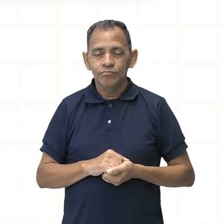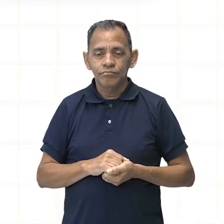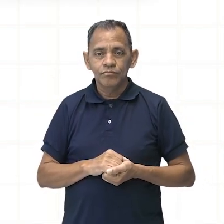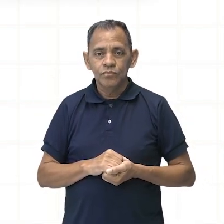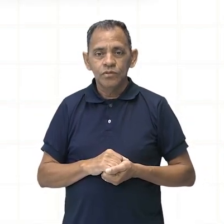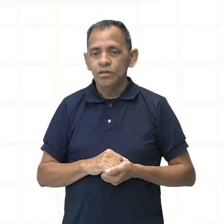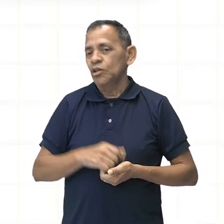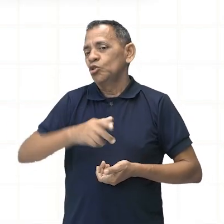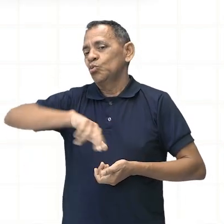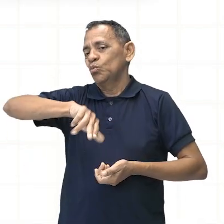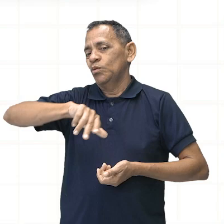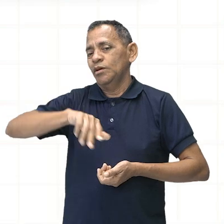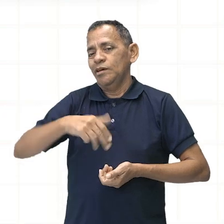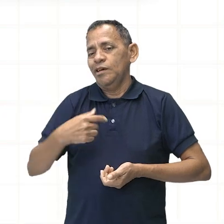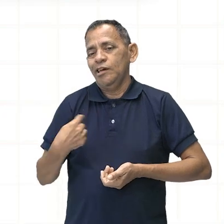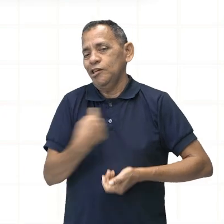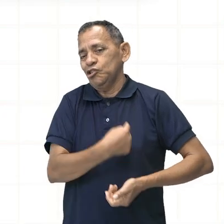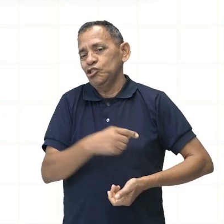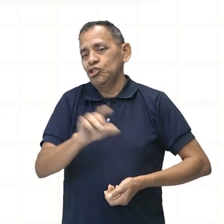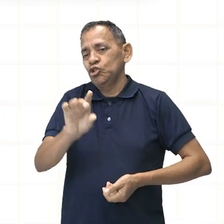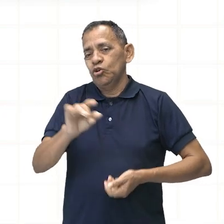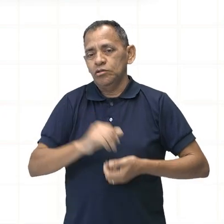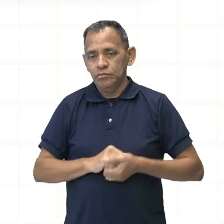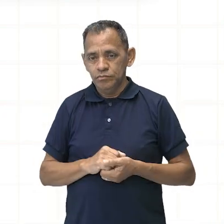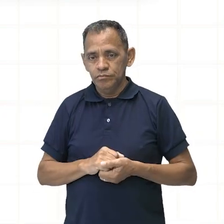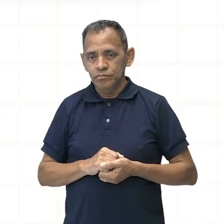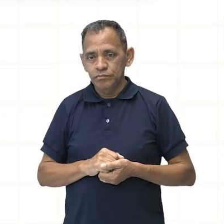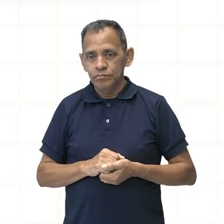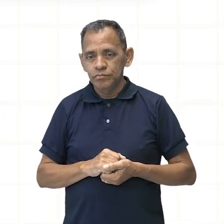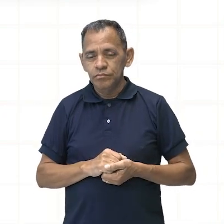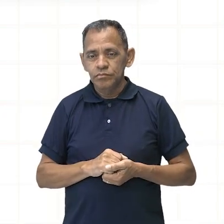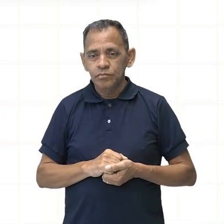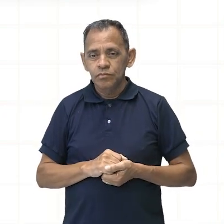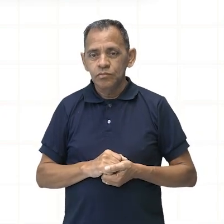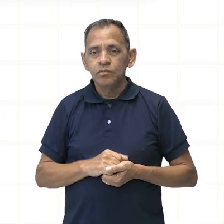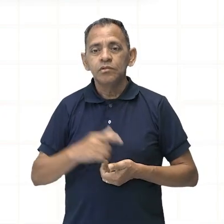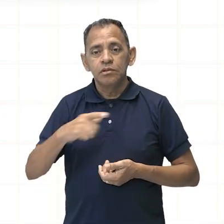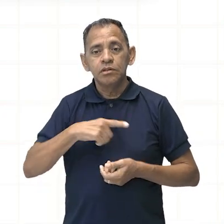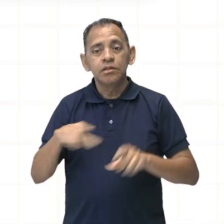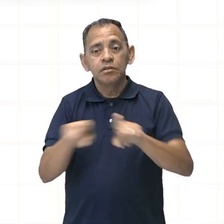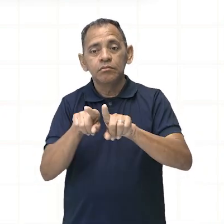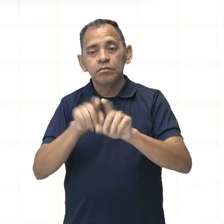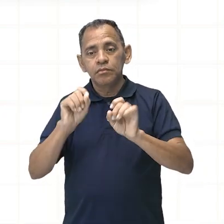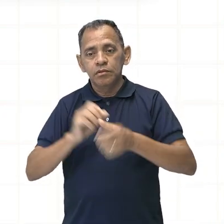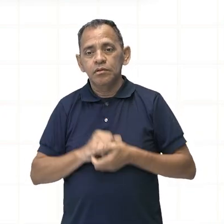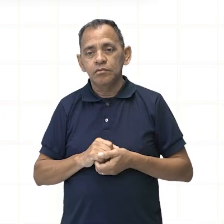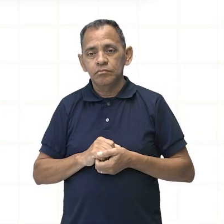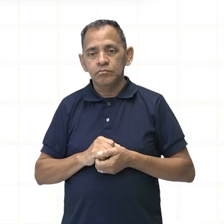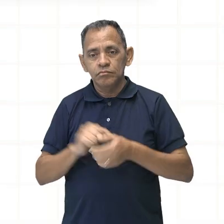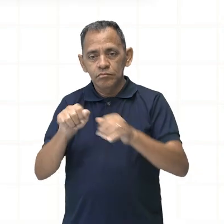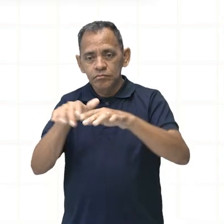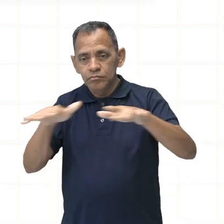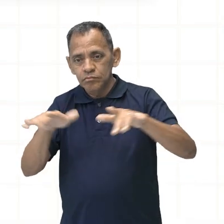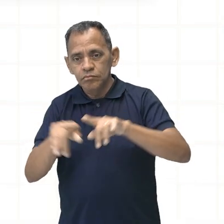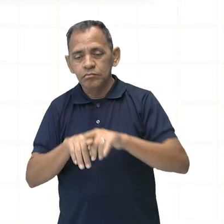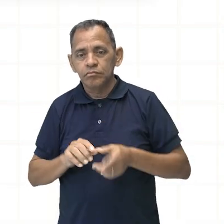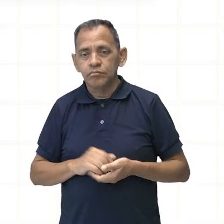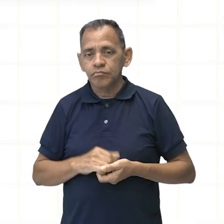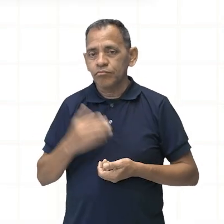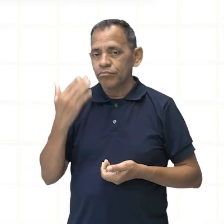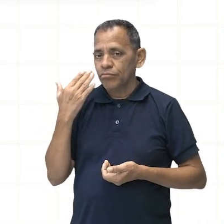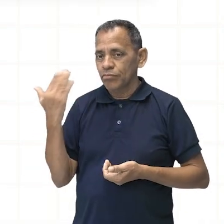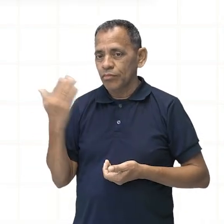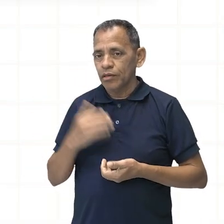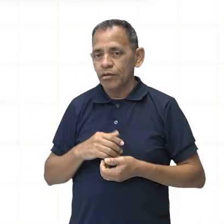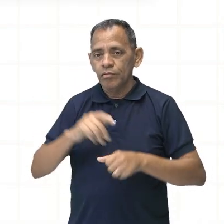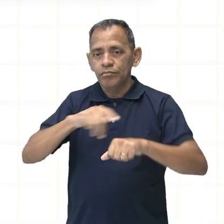só a China, né? Conforme a gente já deduz, né? Além da China, vai abranger também os países vizinhos, certo? Como,